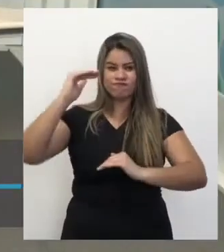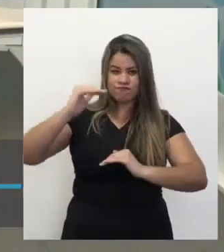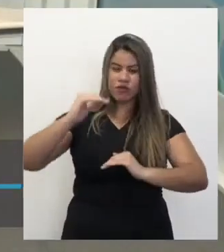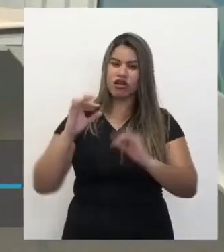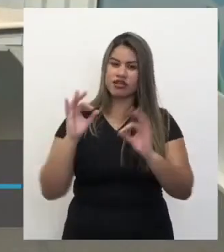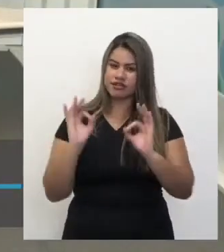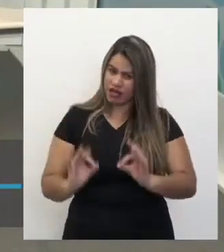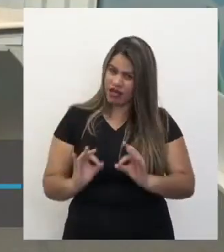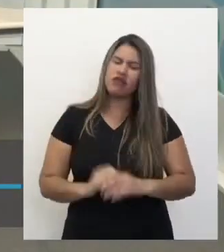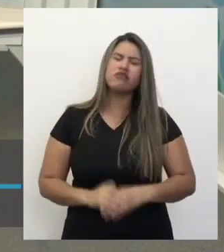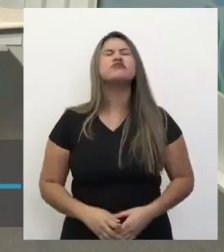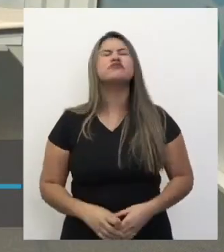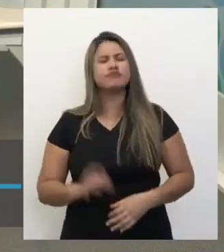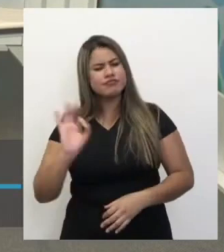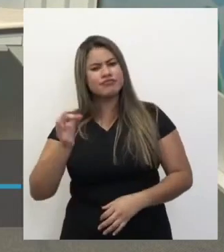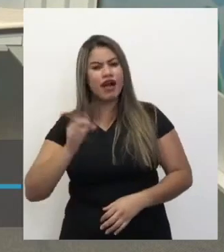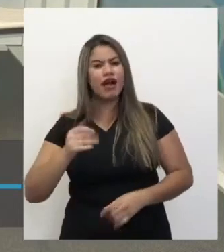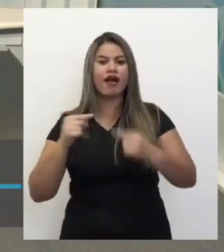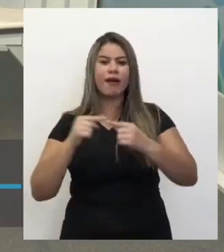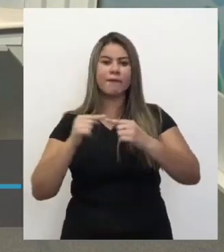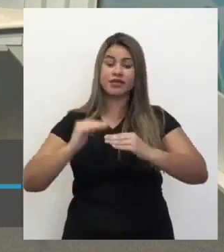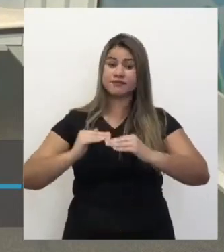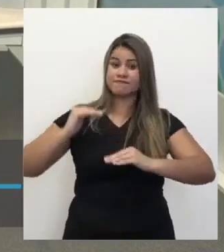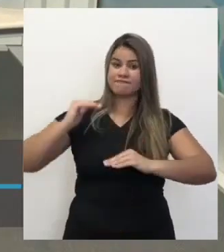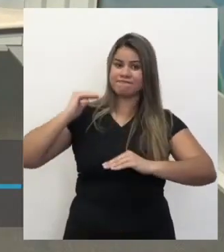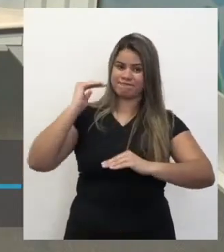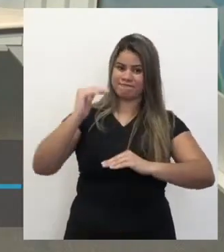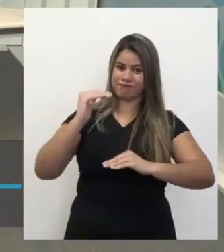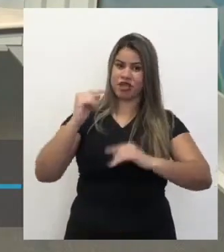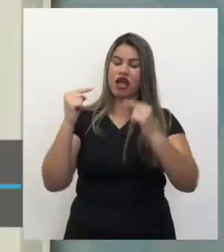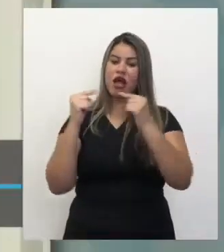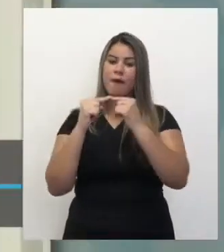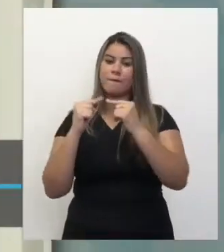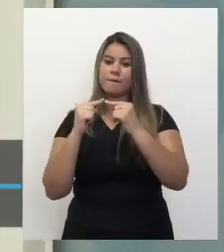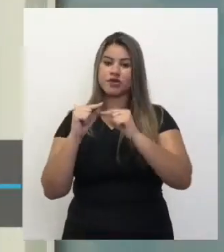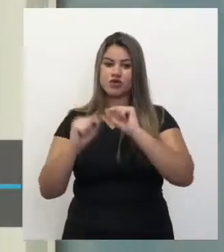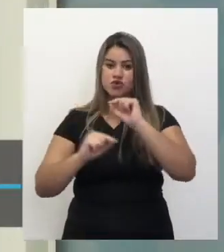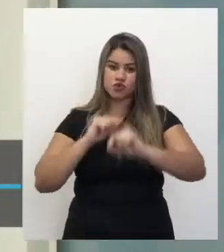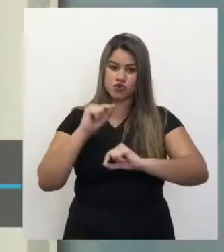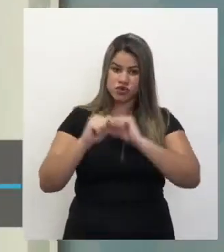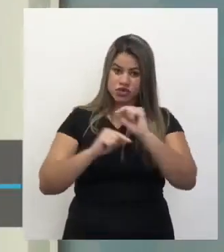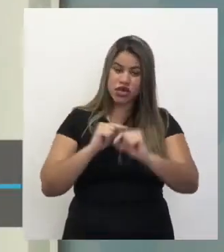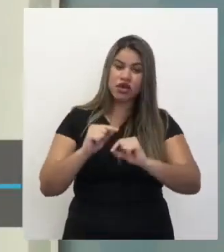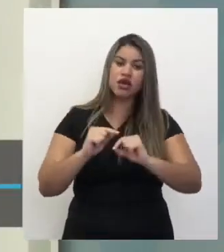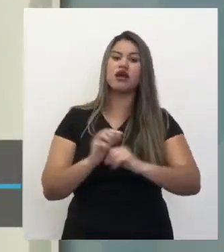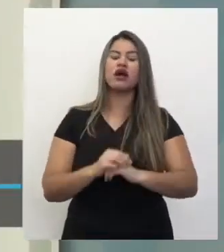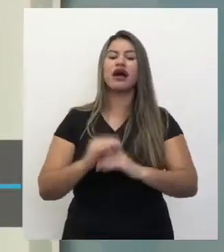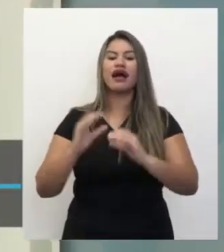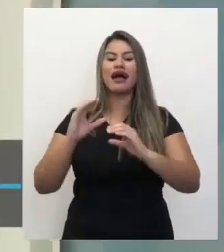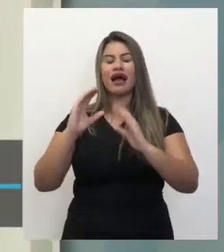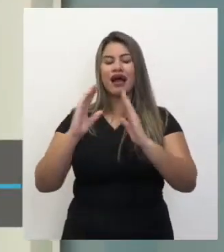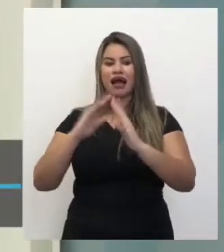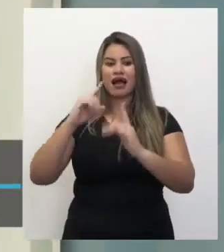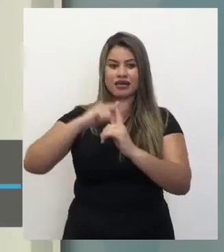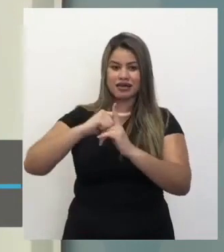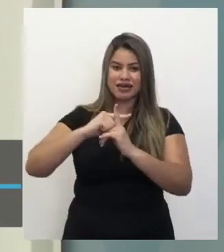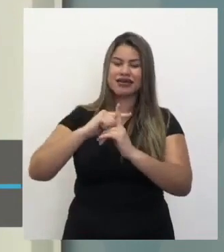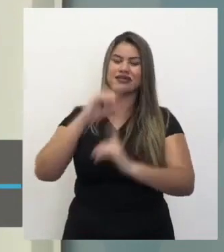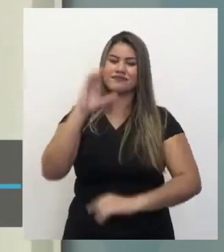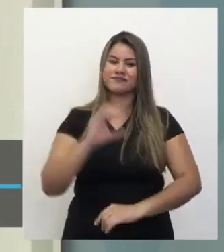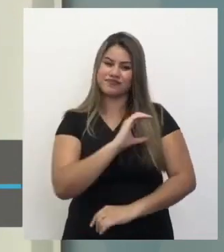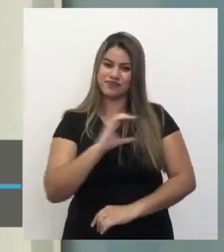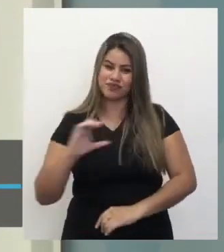Está correto, né? A questão da hierarquia que era transmitida também pela Igreja Católica, né?